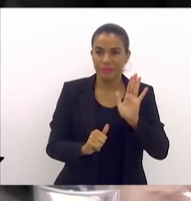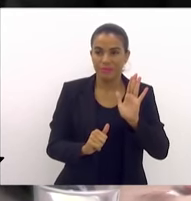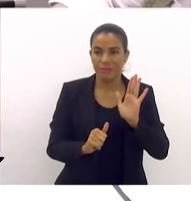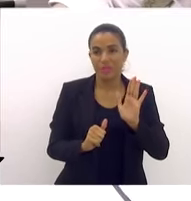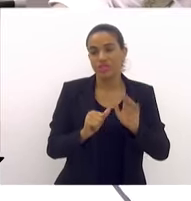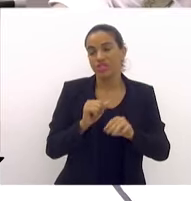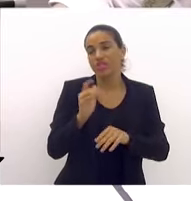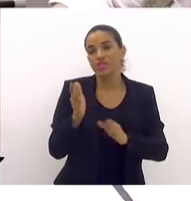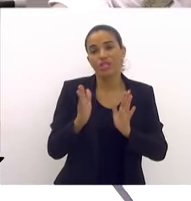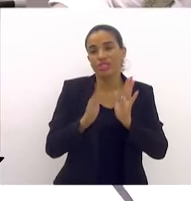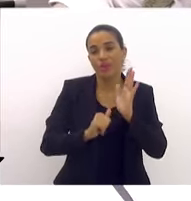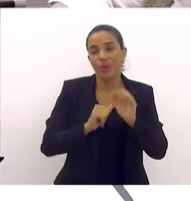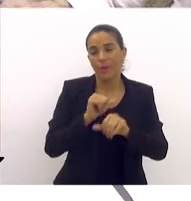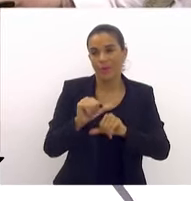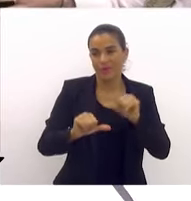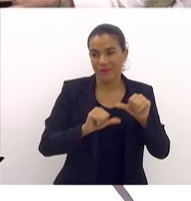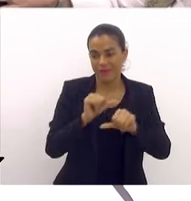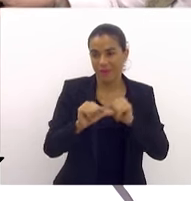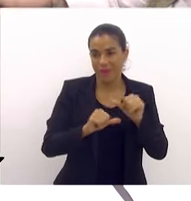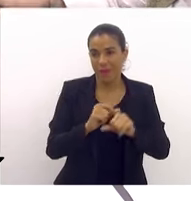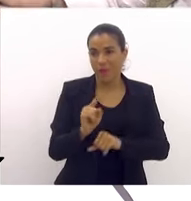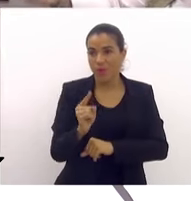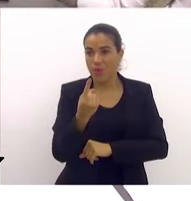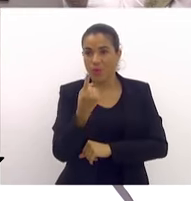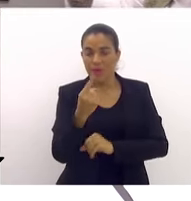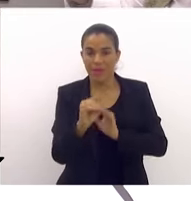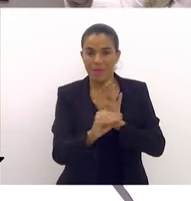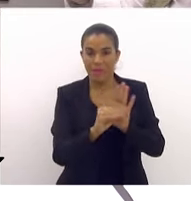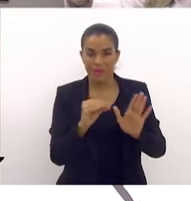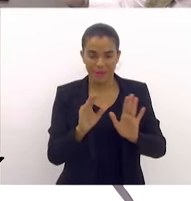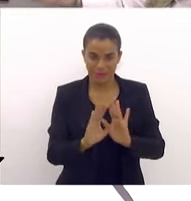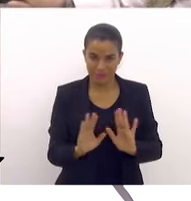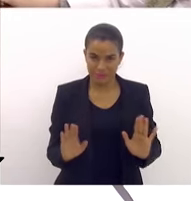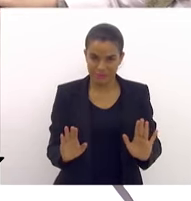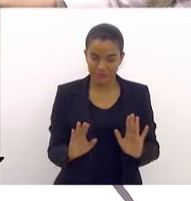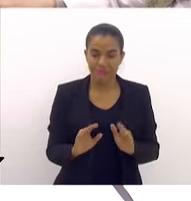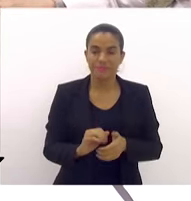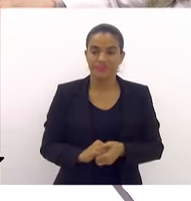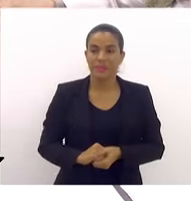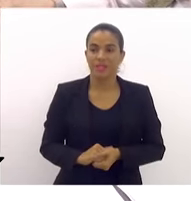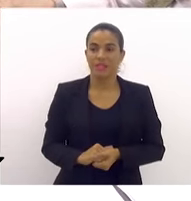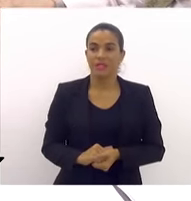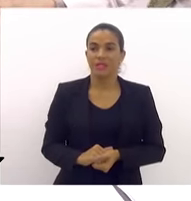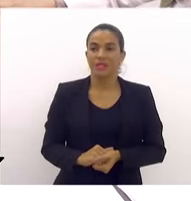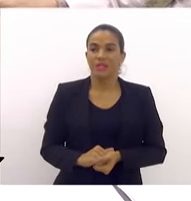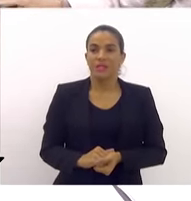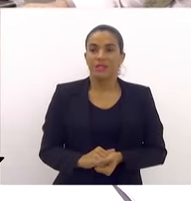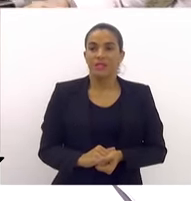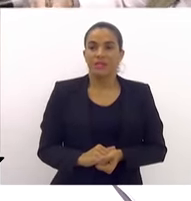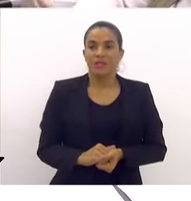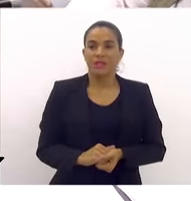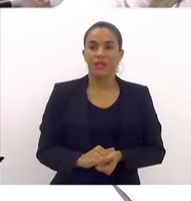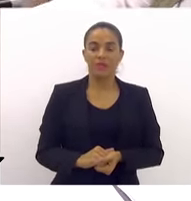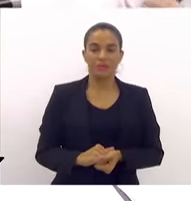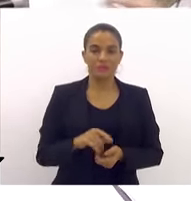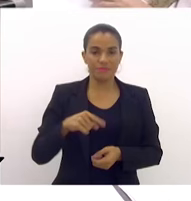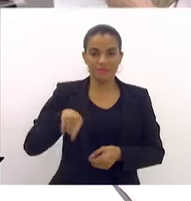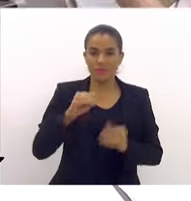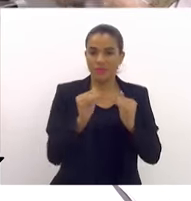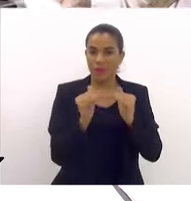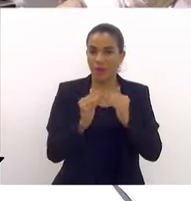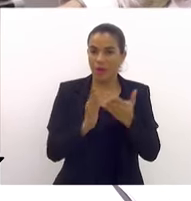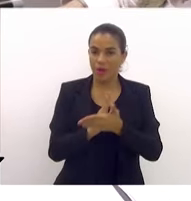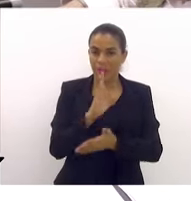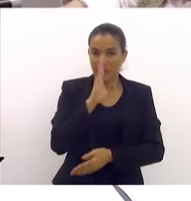a modificativa. Então, constitucionalidade com emenda. Só a supressiva. Só a supressiva. Senhores que aprovam, permaneçam como